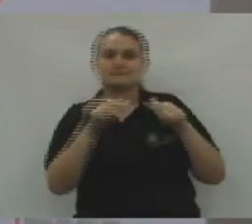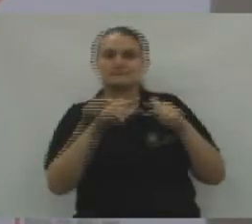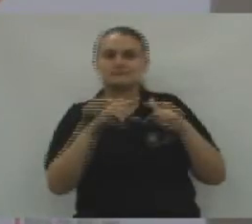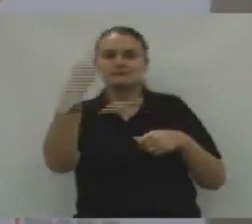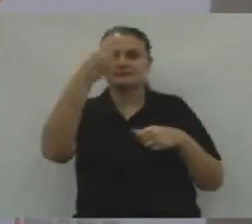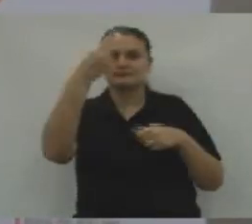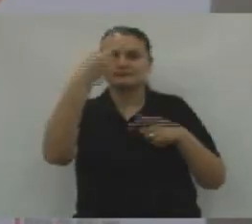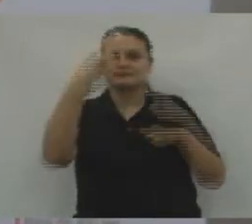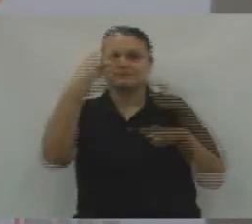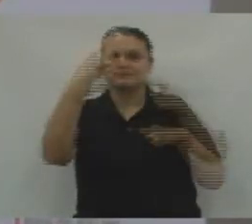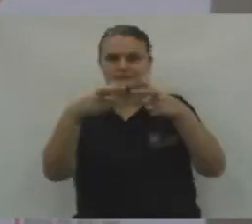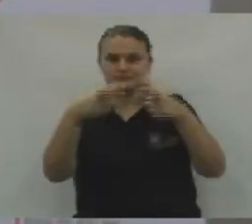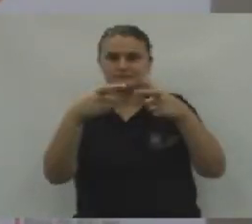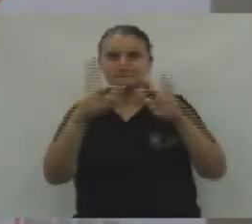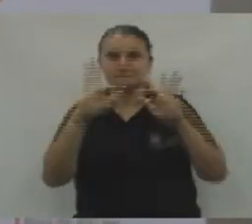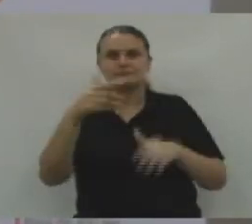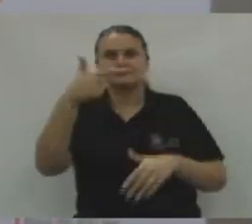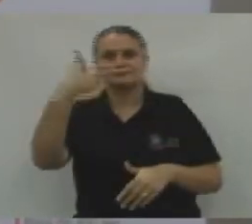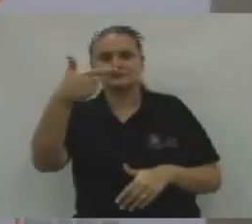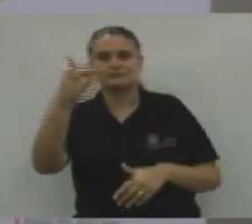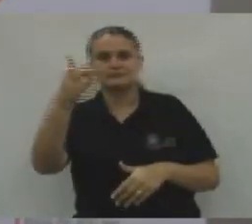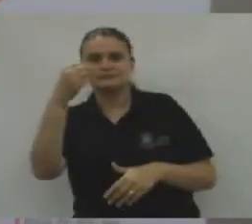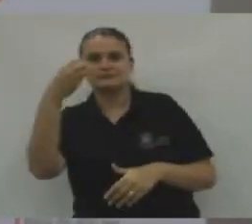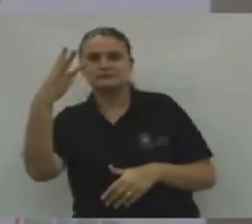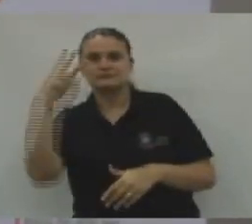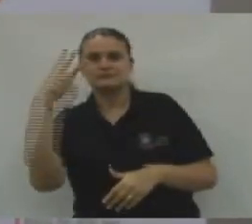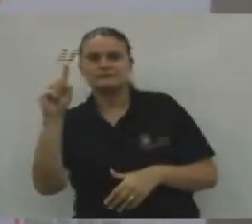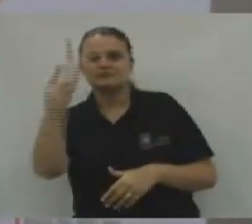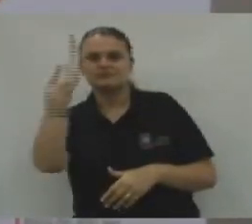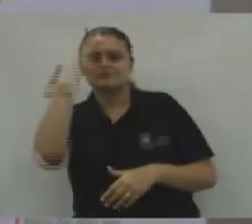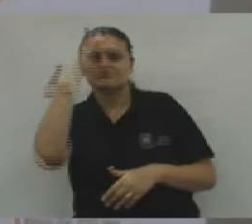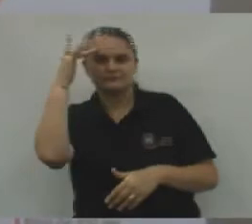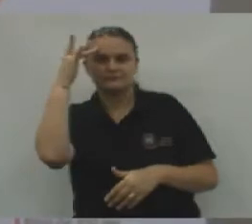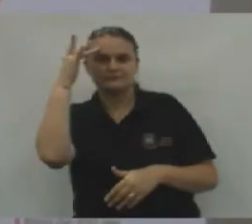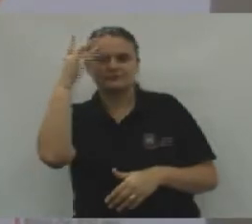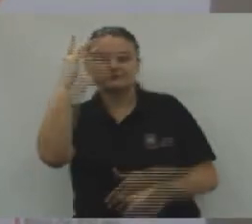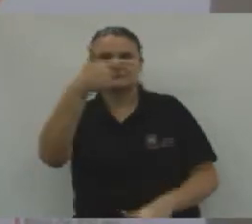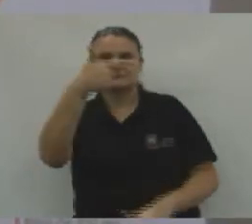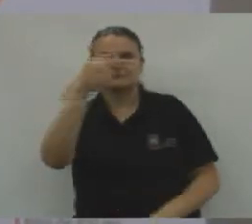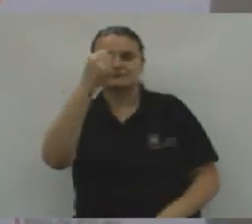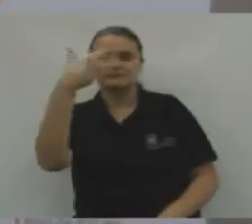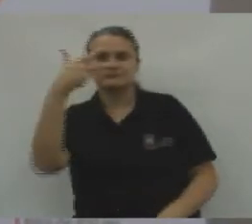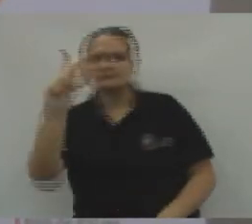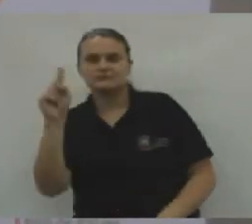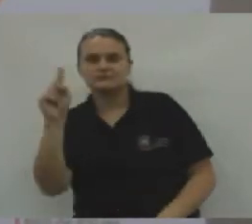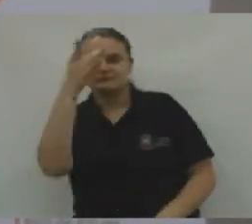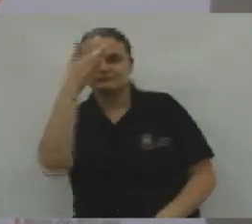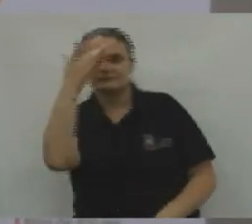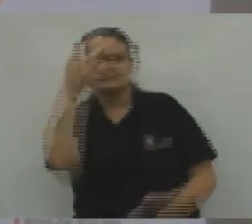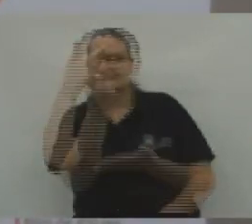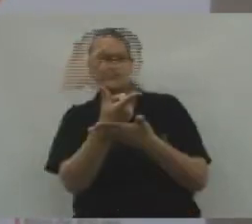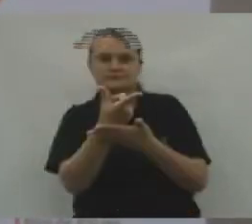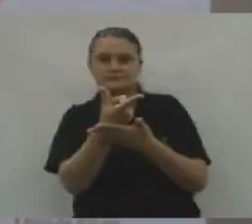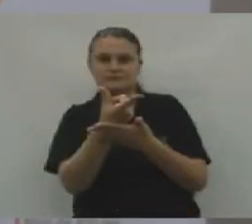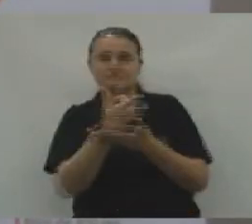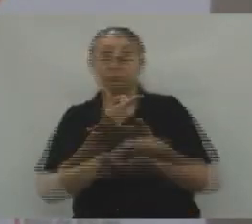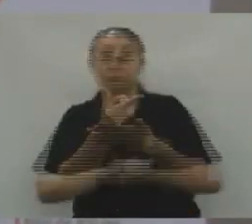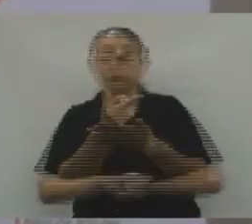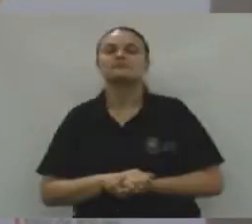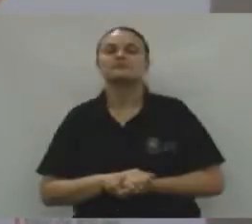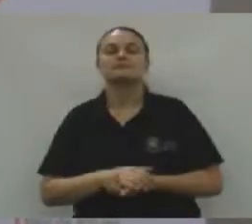já dá 283 mil habitantes, 283 mil consumidores. E, diga-se